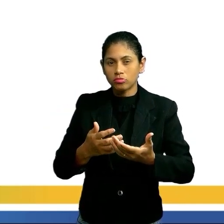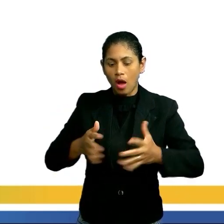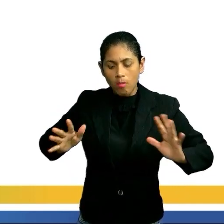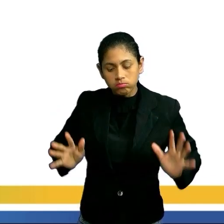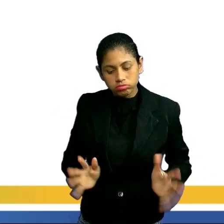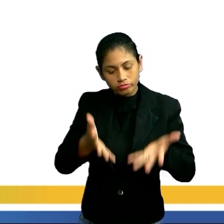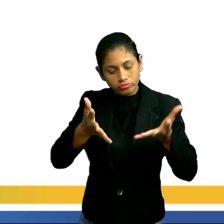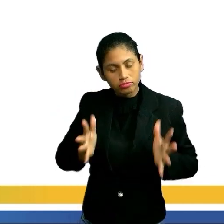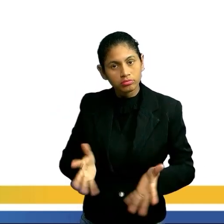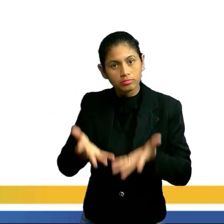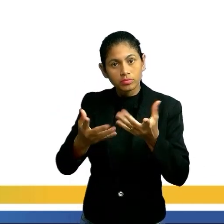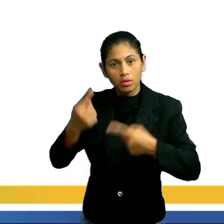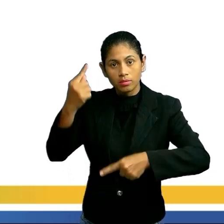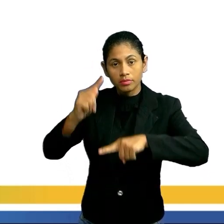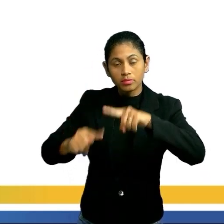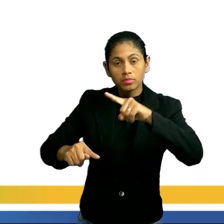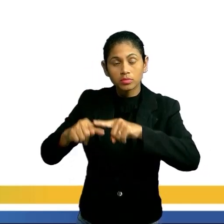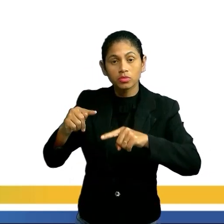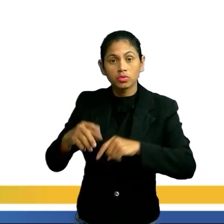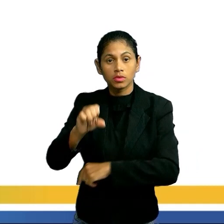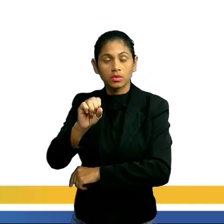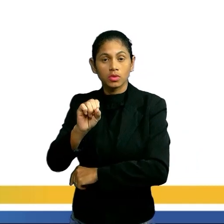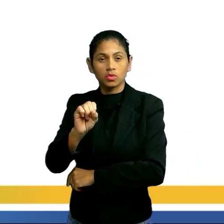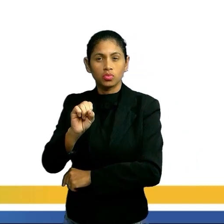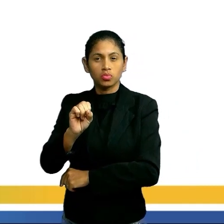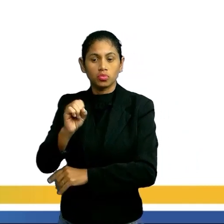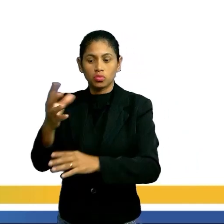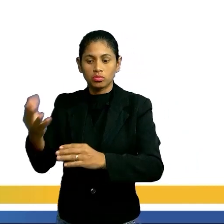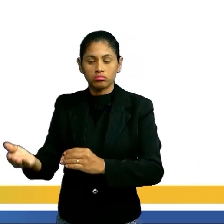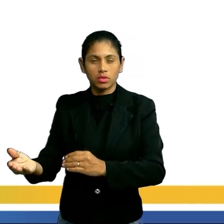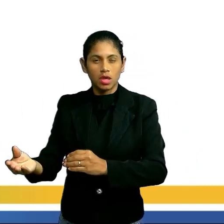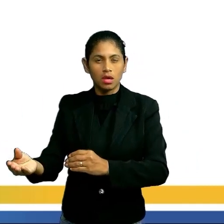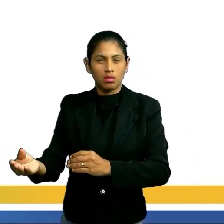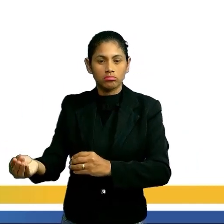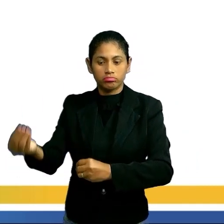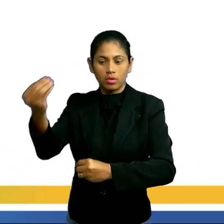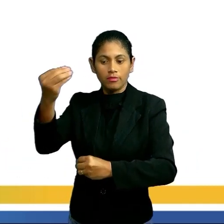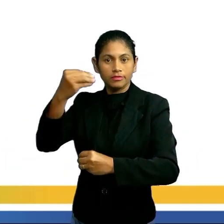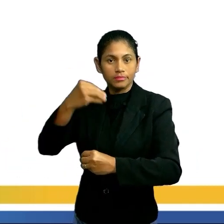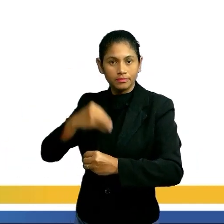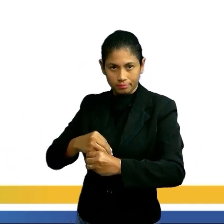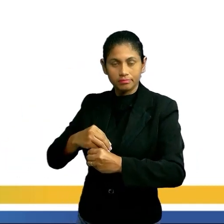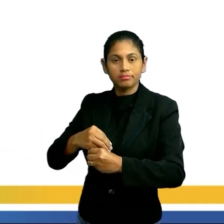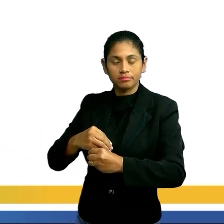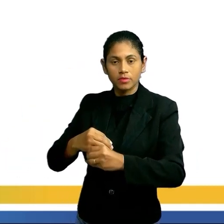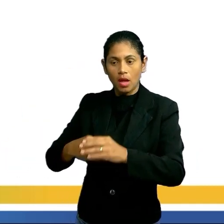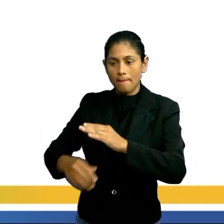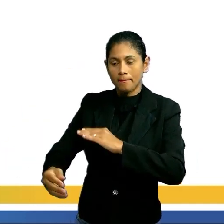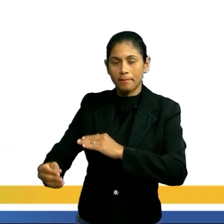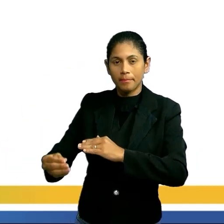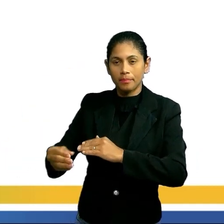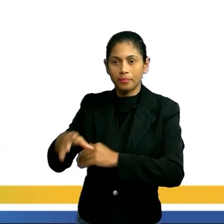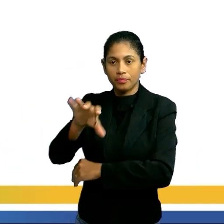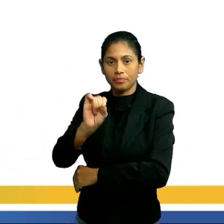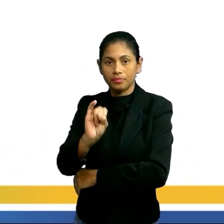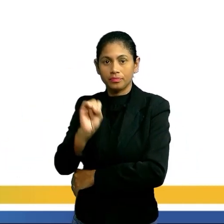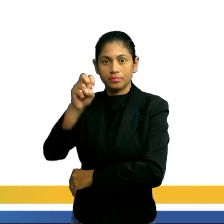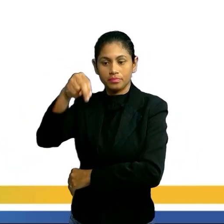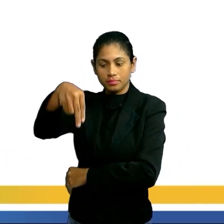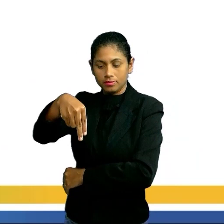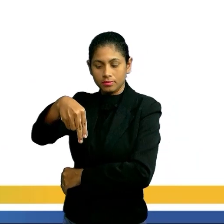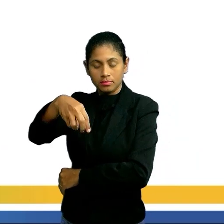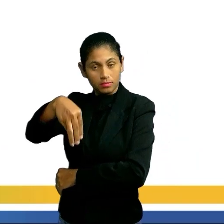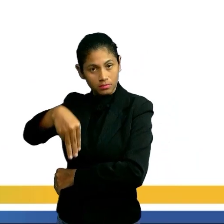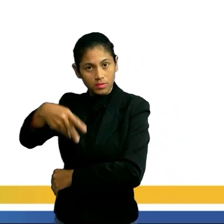incentivava aos produtos importados, né, aquilo que entrava no Brasil, e principalmente eram produtos em quem? Do seu